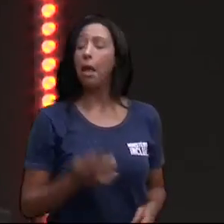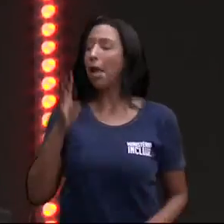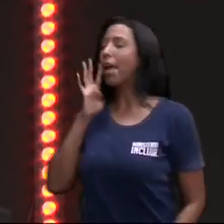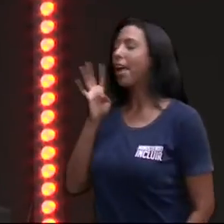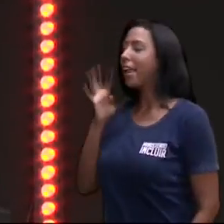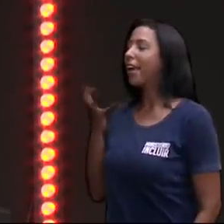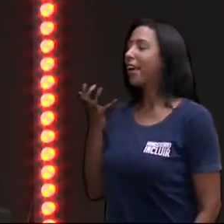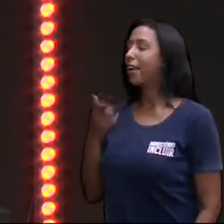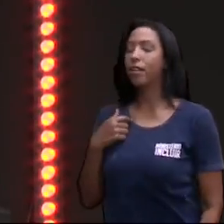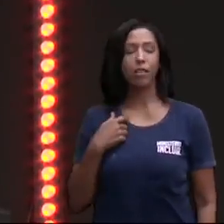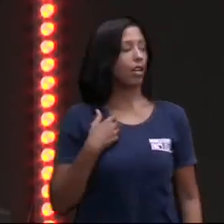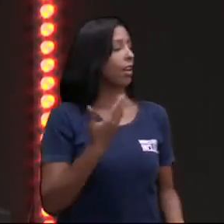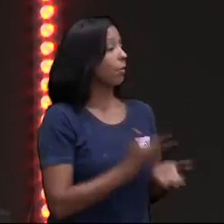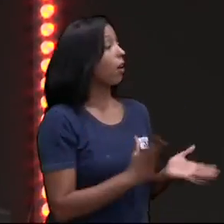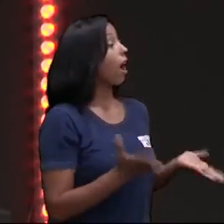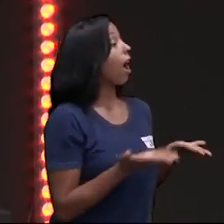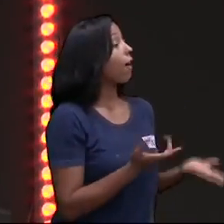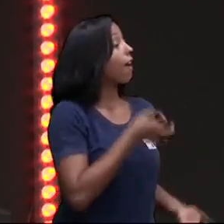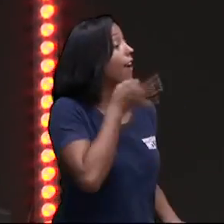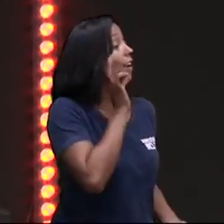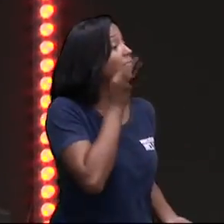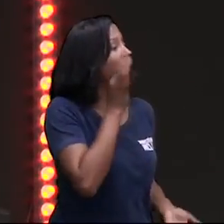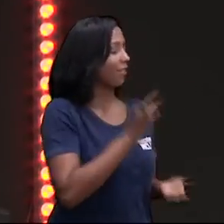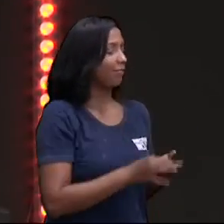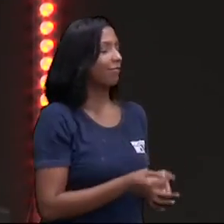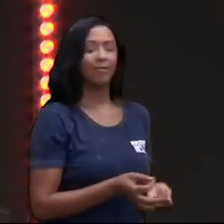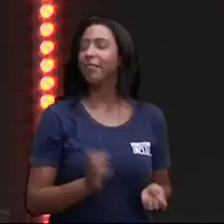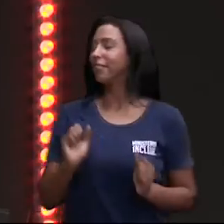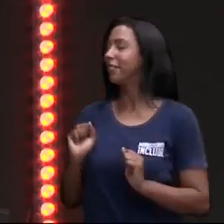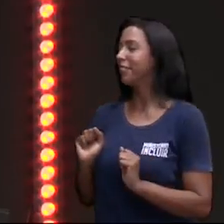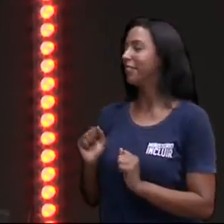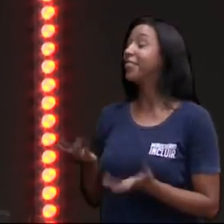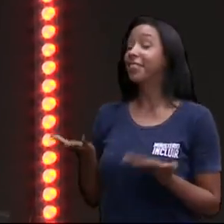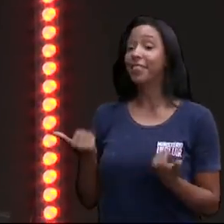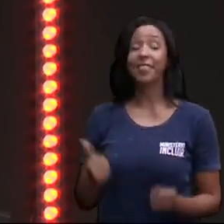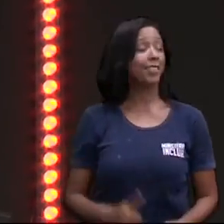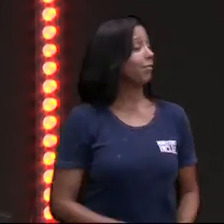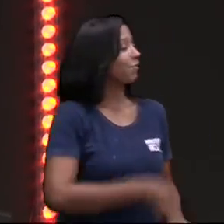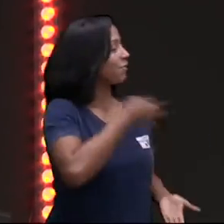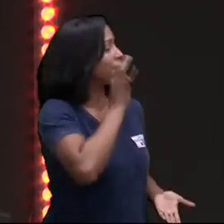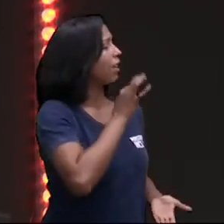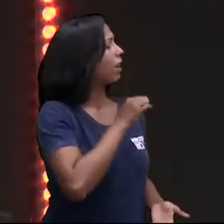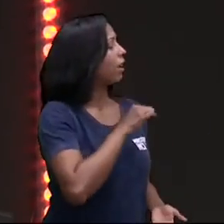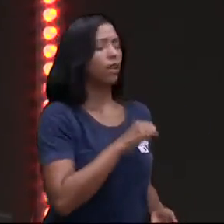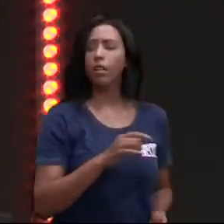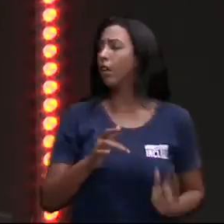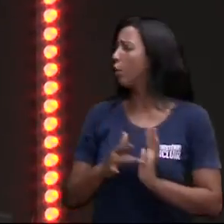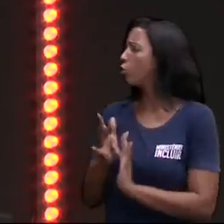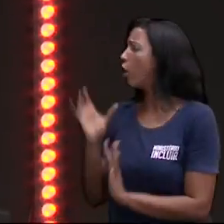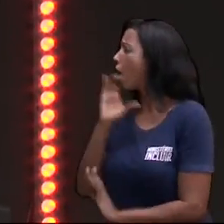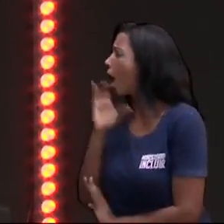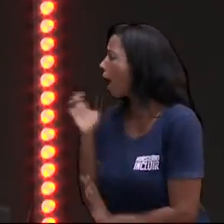quando acabou pudim que tomar um cafezinho É mas eu não sei onde está comprando não eu vim aqui passear